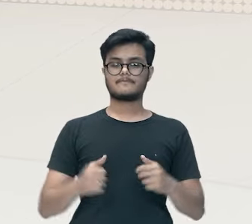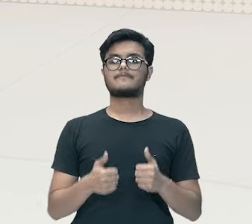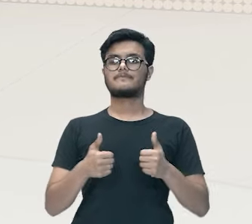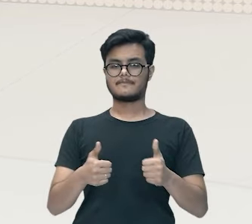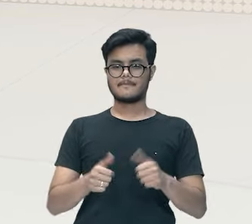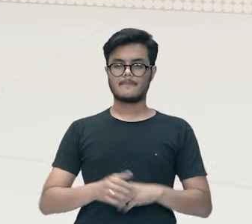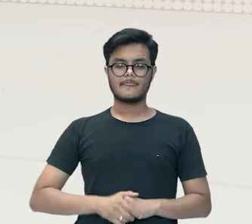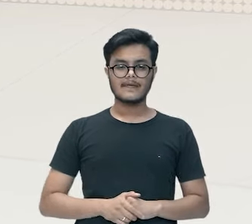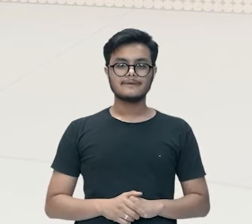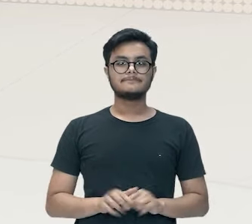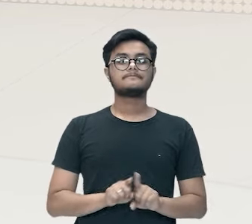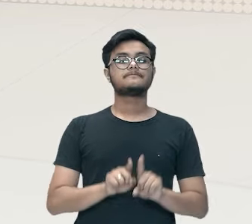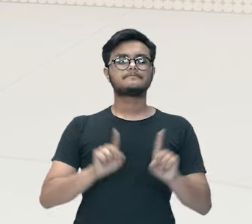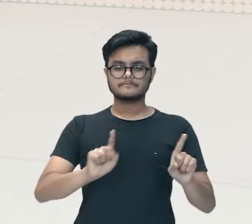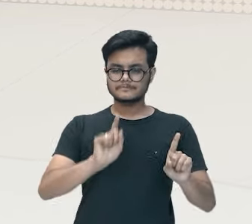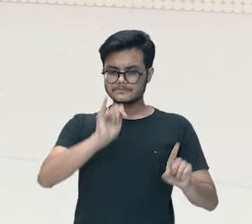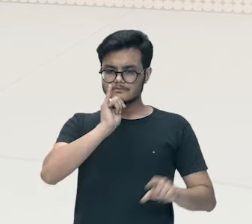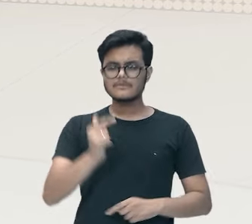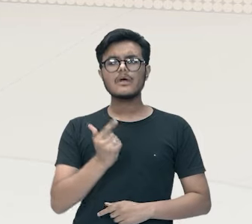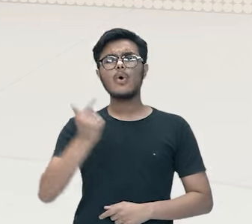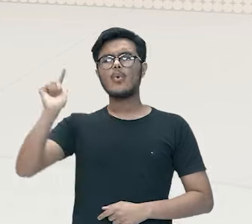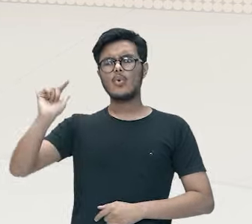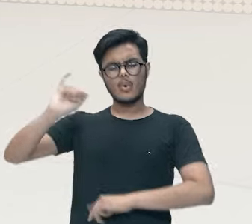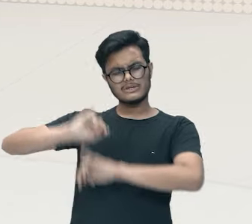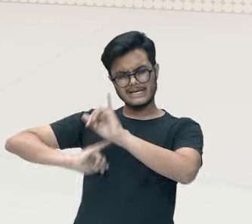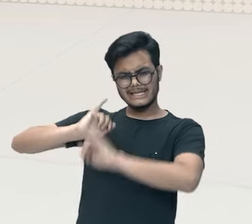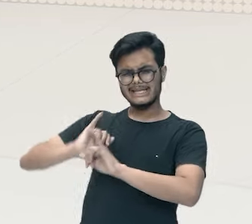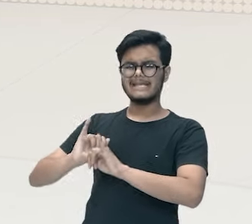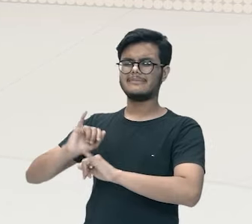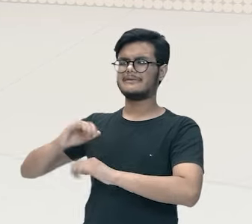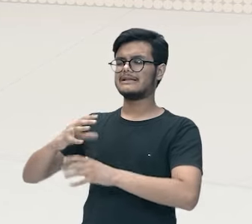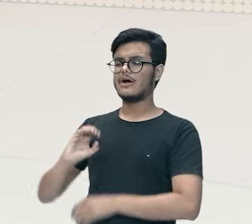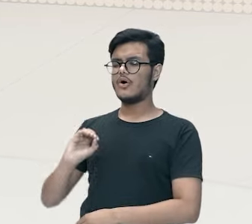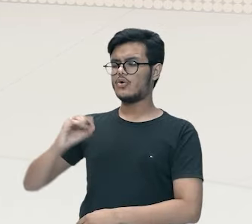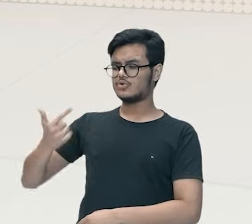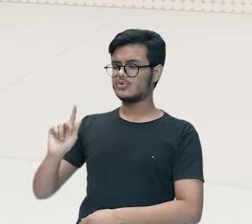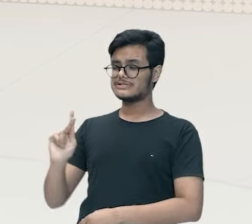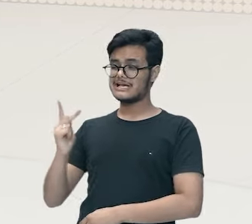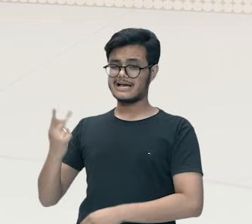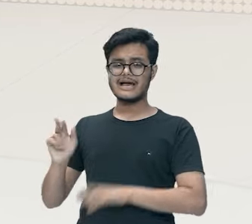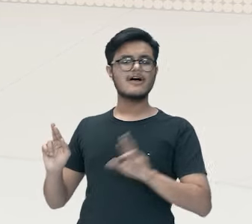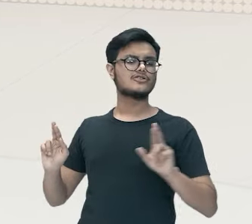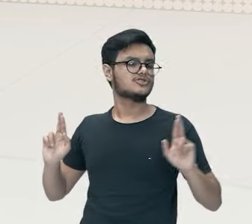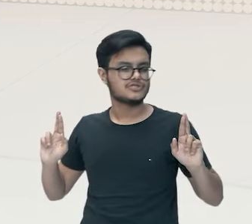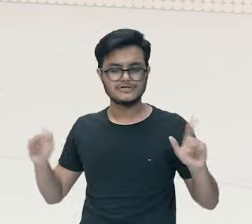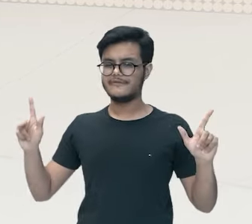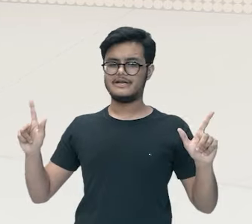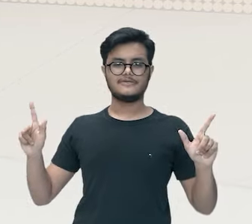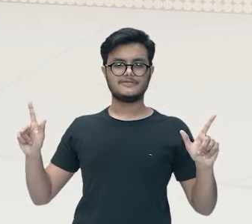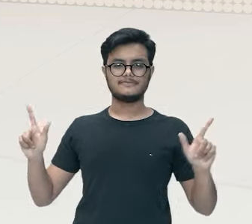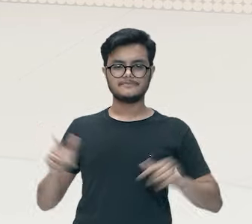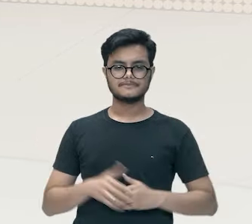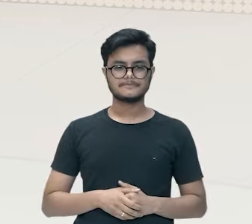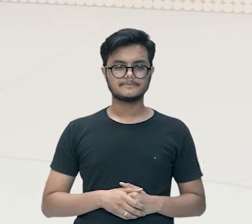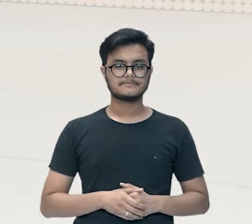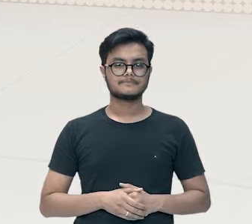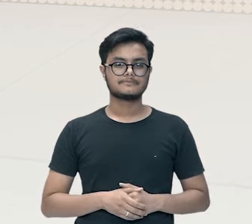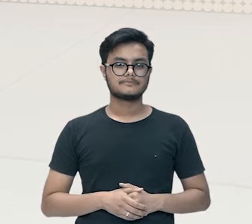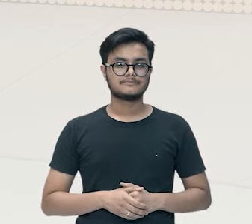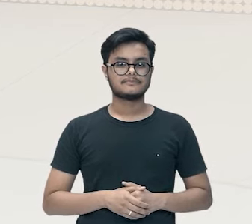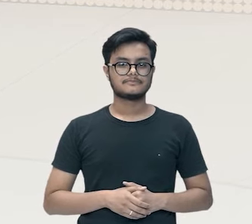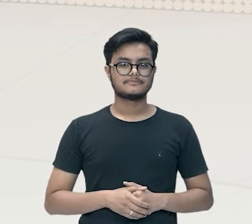Quando vocês, né, estiverem diante de outras funções que têm oxigênio e nitrogênio, a gente vai ter umas outras regrinhas que são, não muda muito,